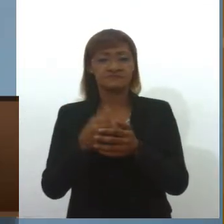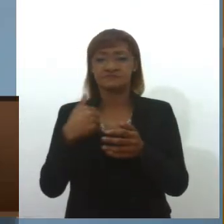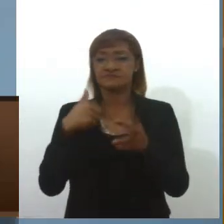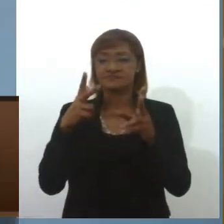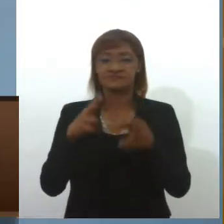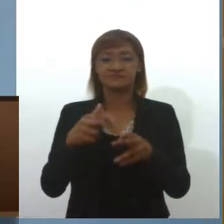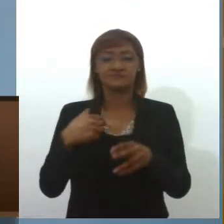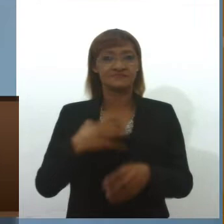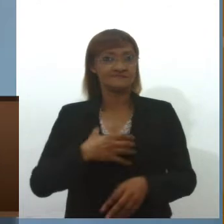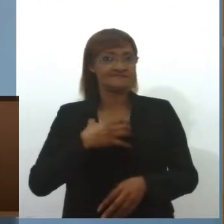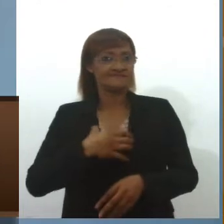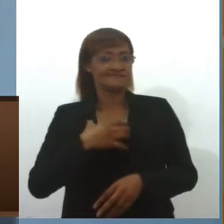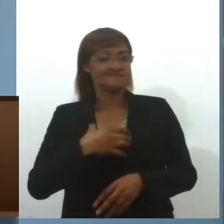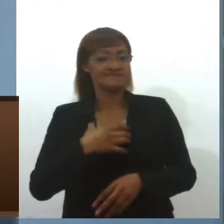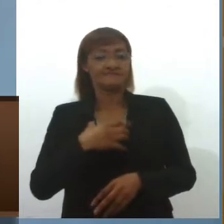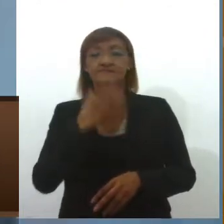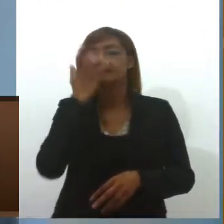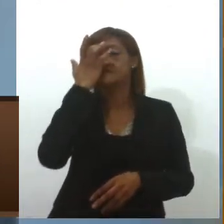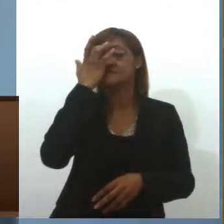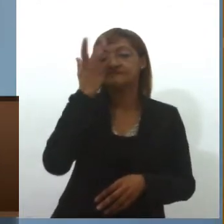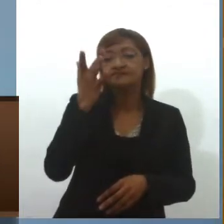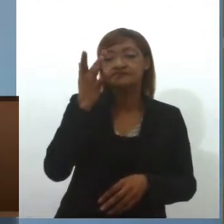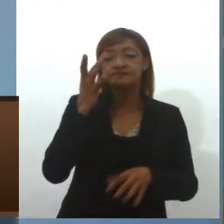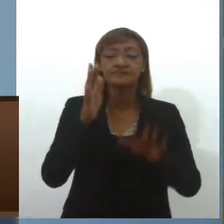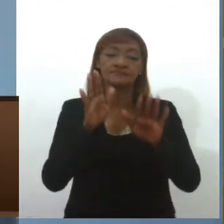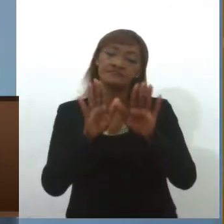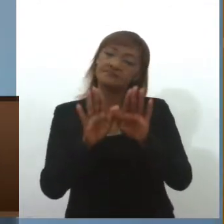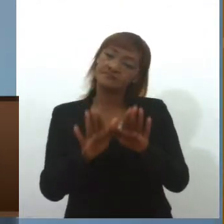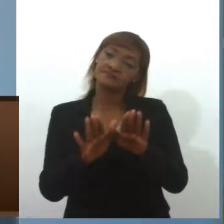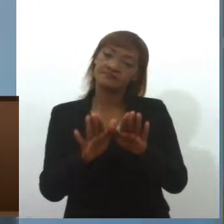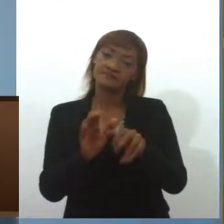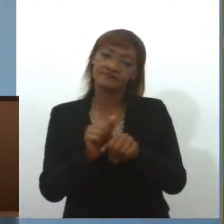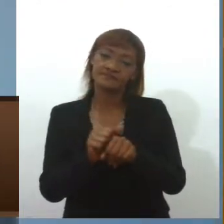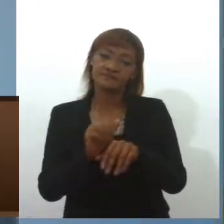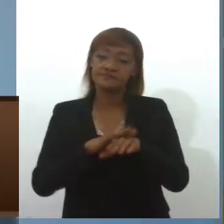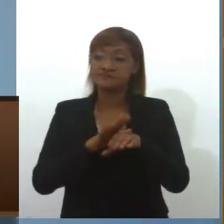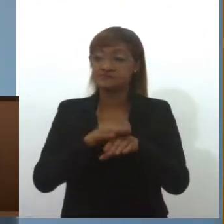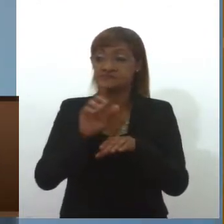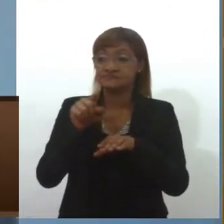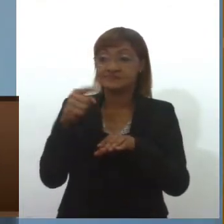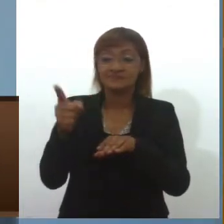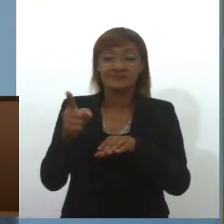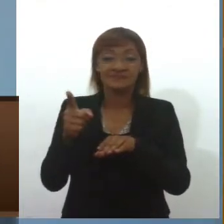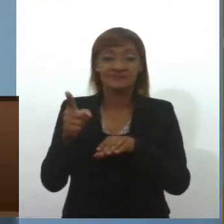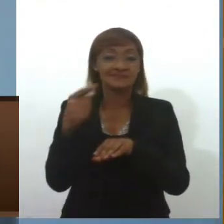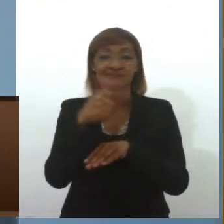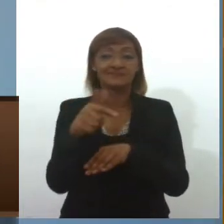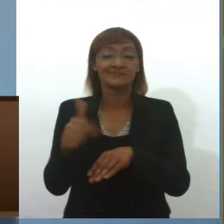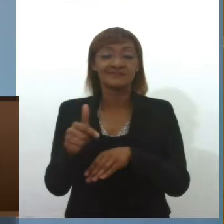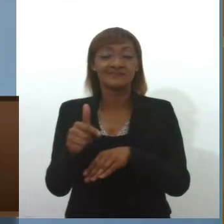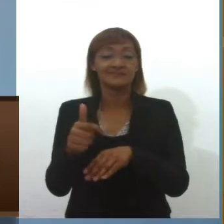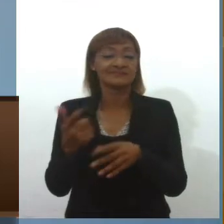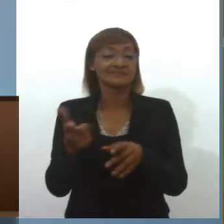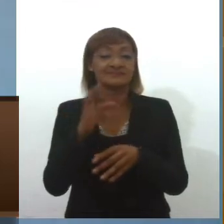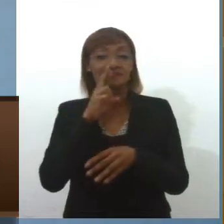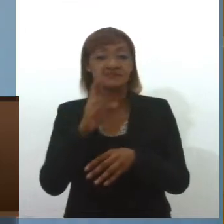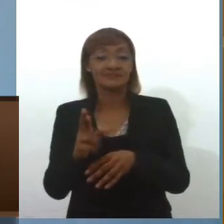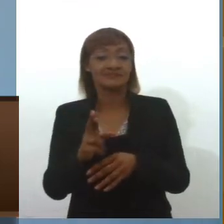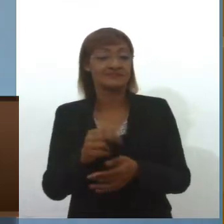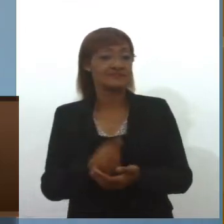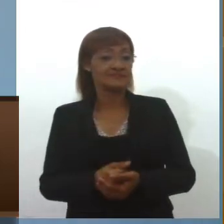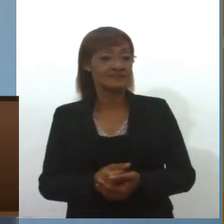muitos fazem, é fácil. Porém, do lado deles fica complicado, porque talvez a única resposta seja não houve outra